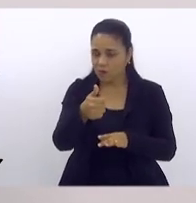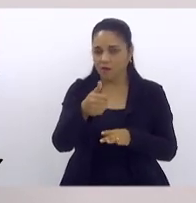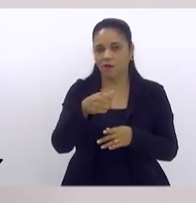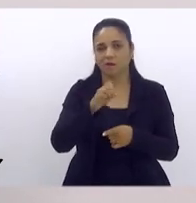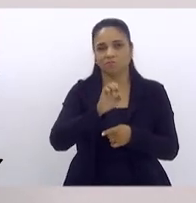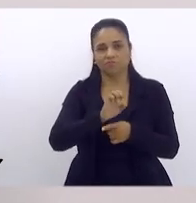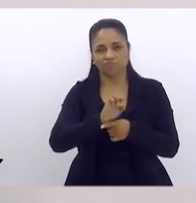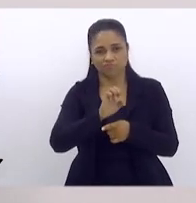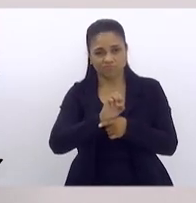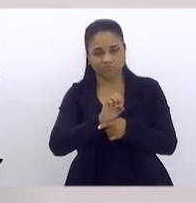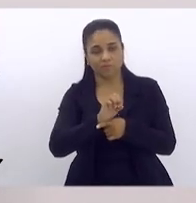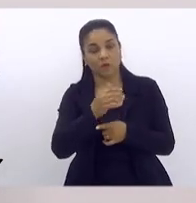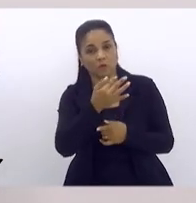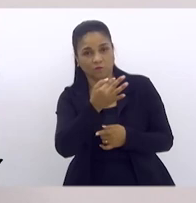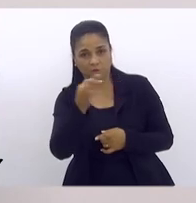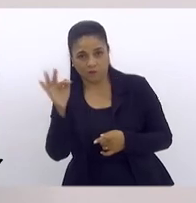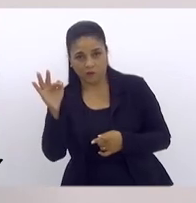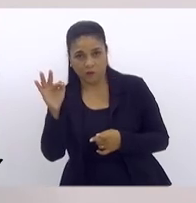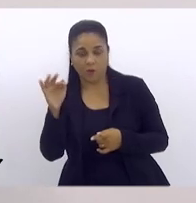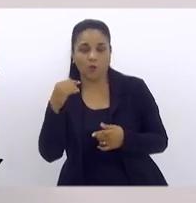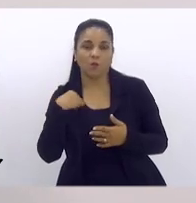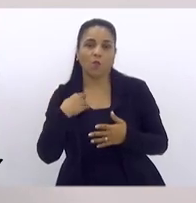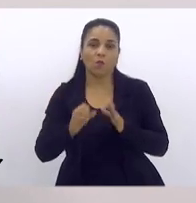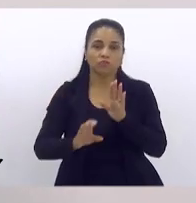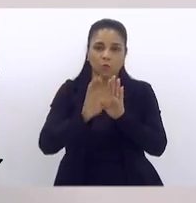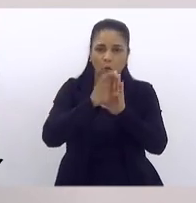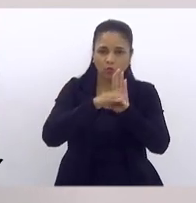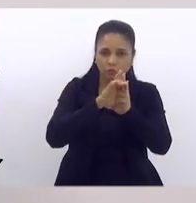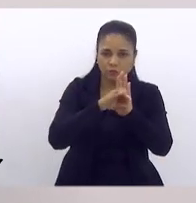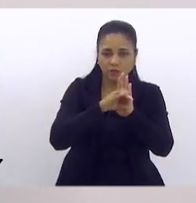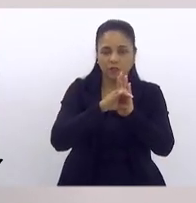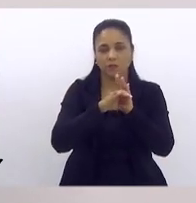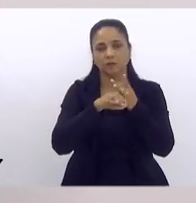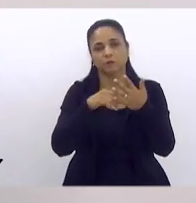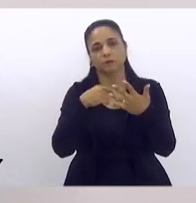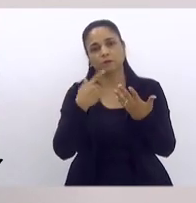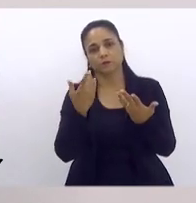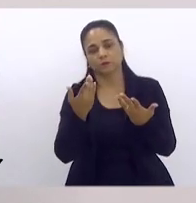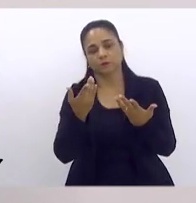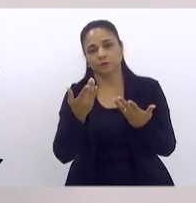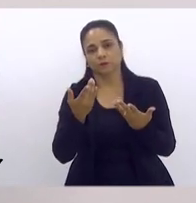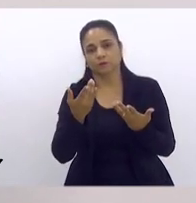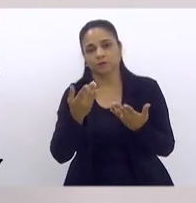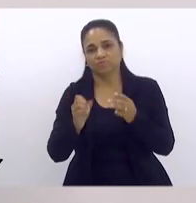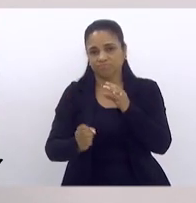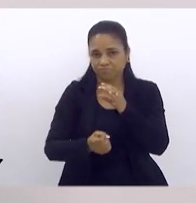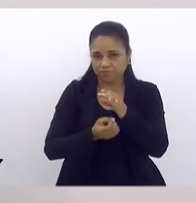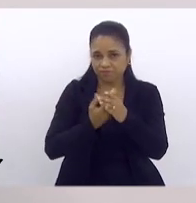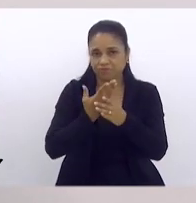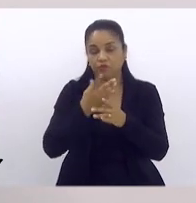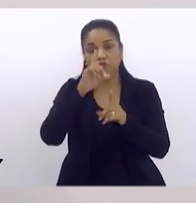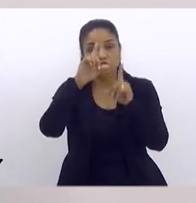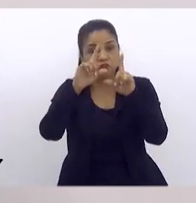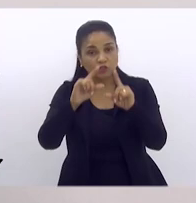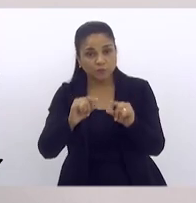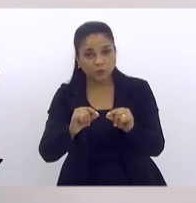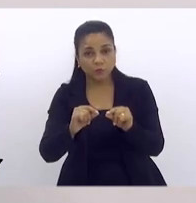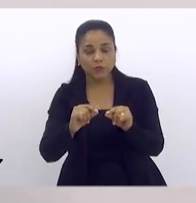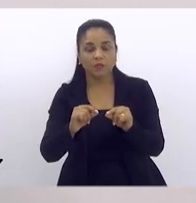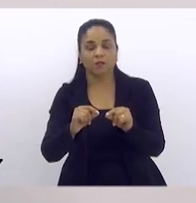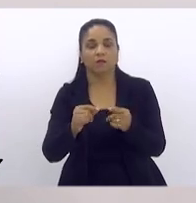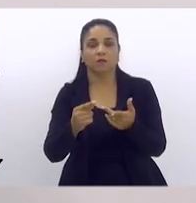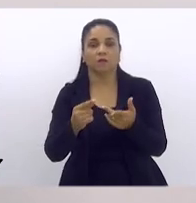criar conceitos critérios etc no sentido de diminuir essas possibilidades